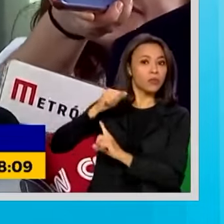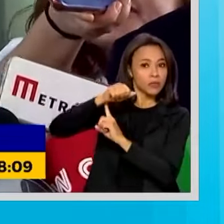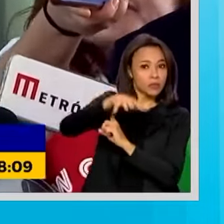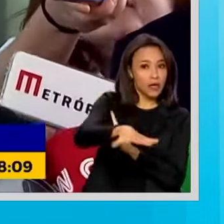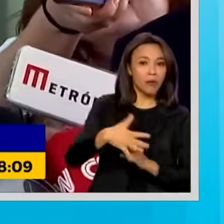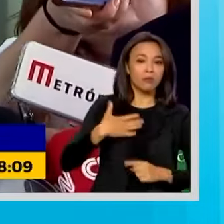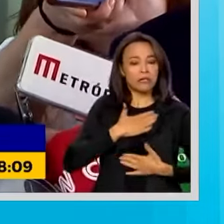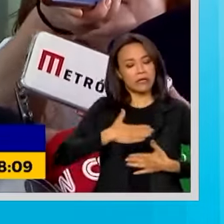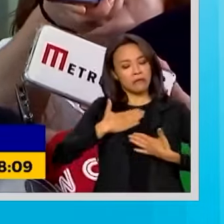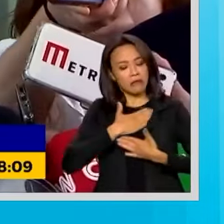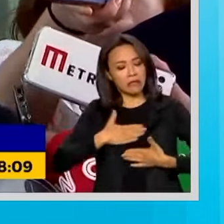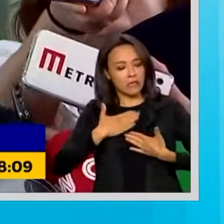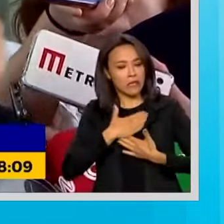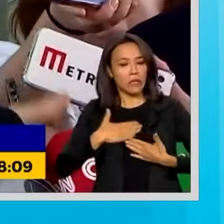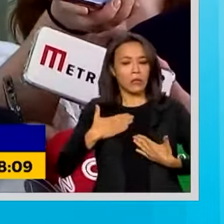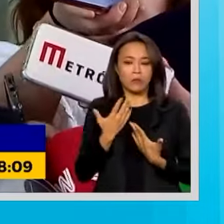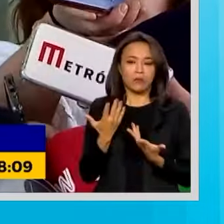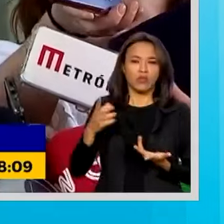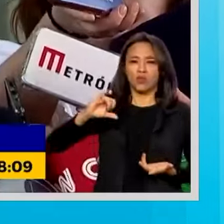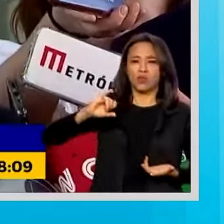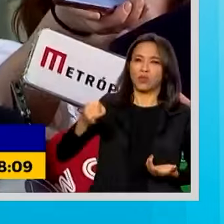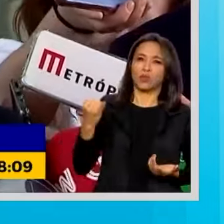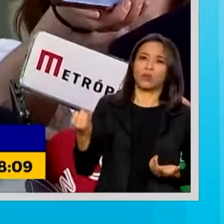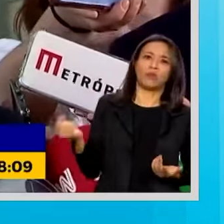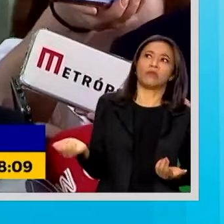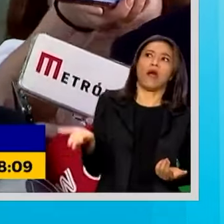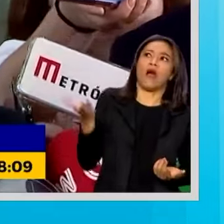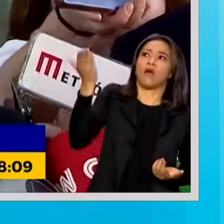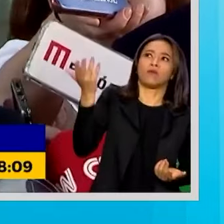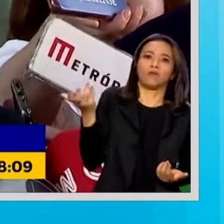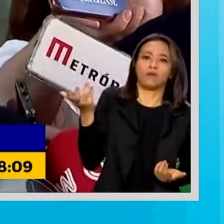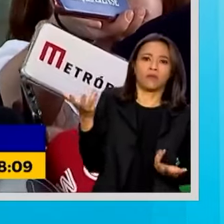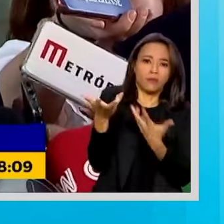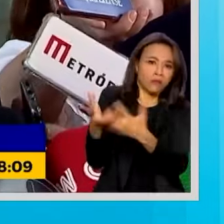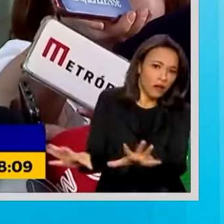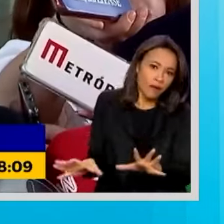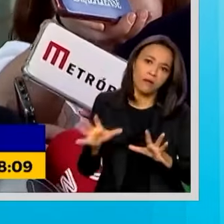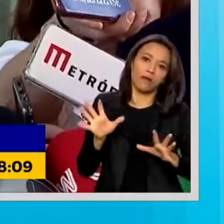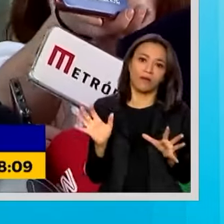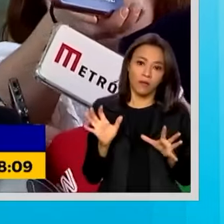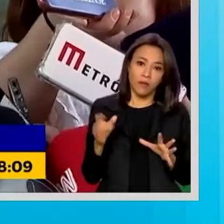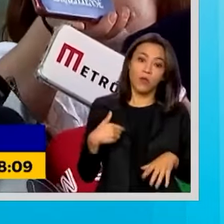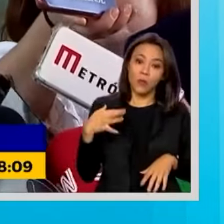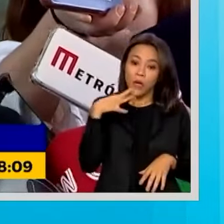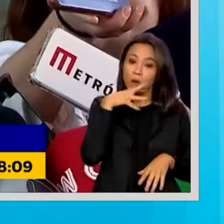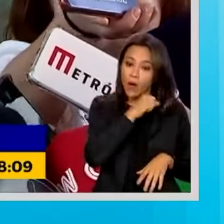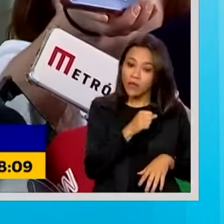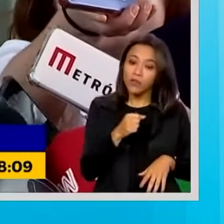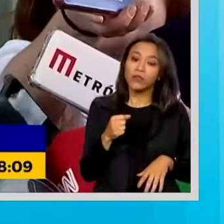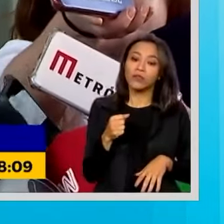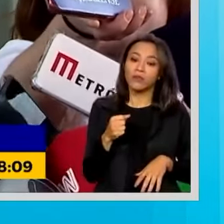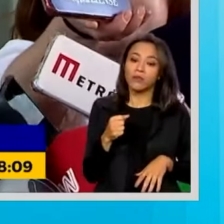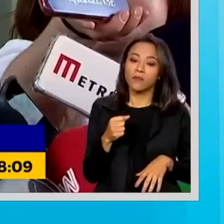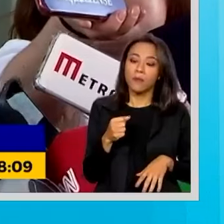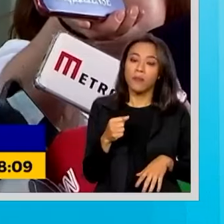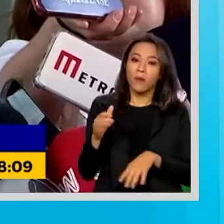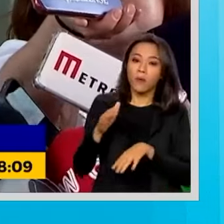aí... Olívia pode explicar muito melhor do que eu, mas a gente sabe que traz consequências que a médio e longo prazo